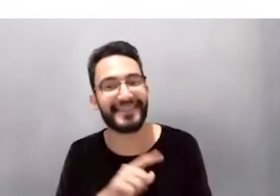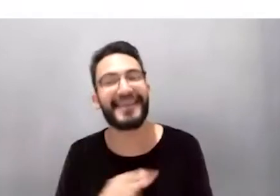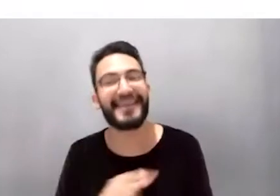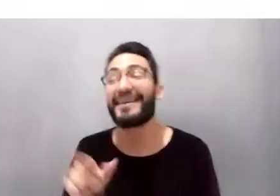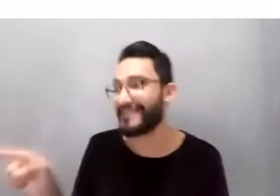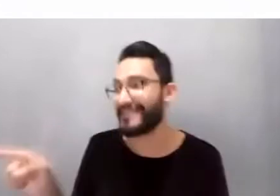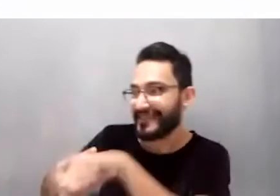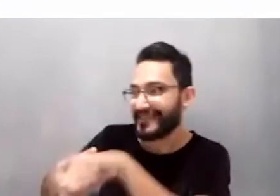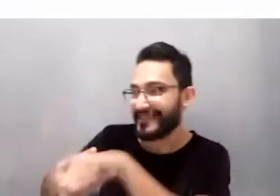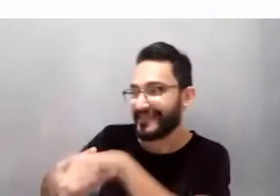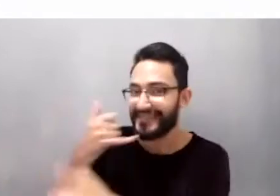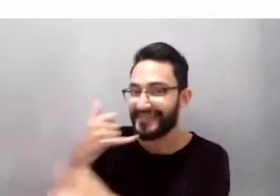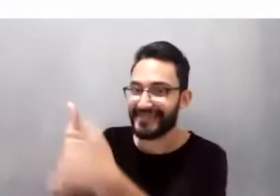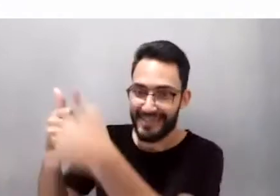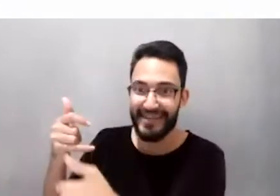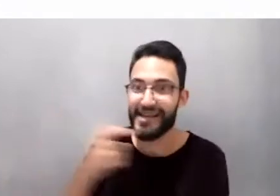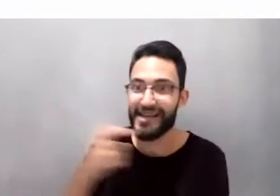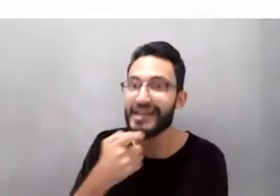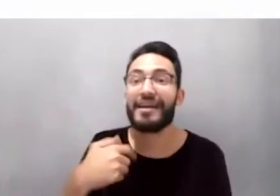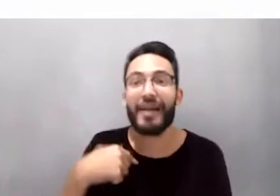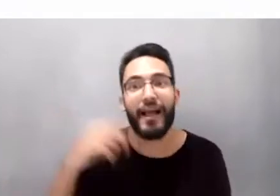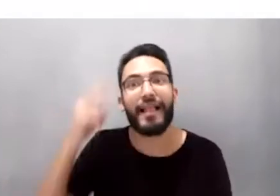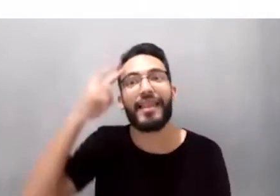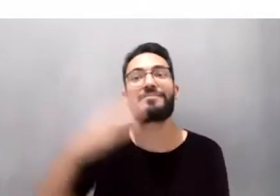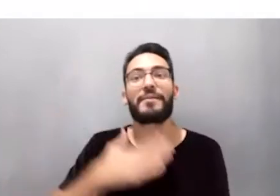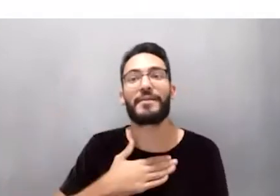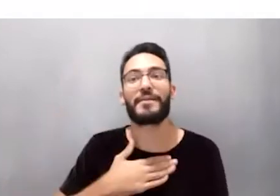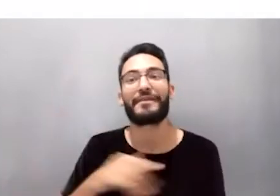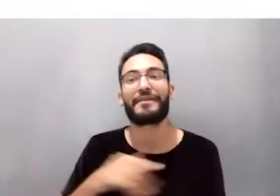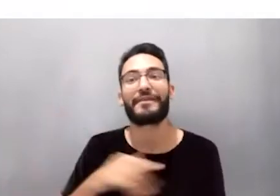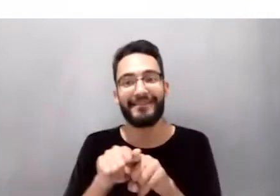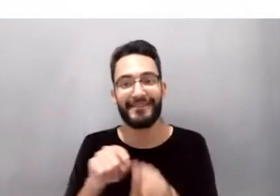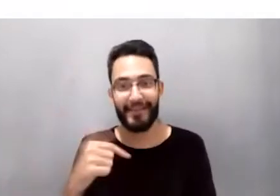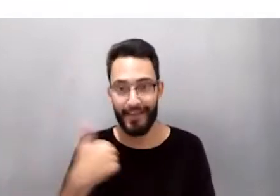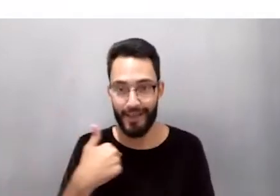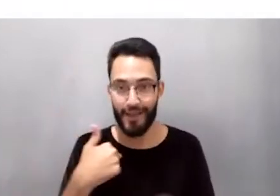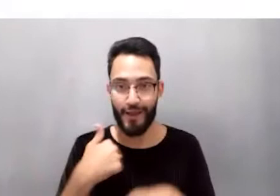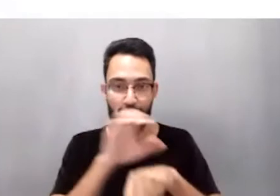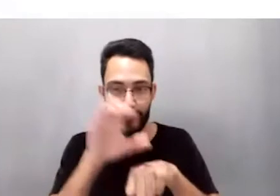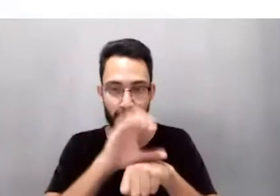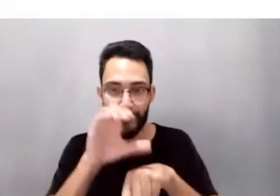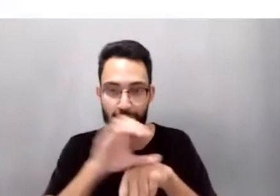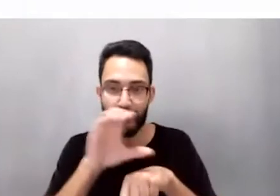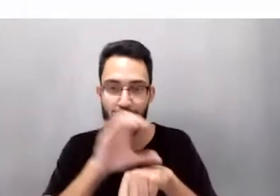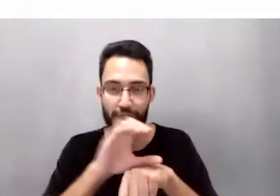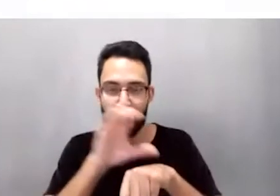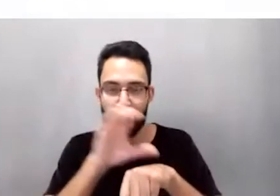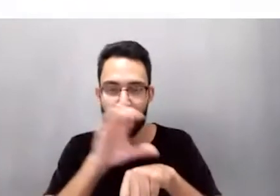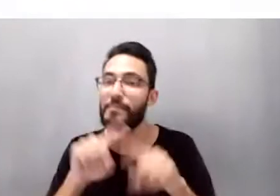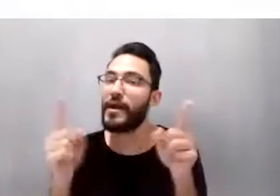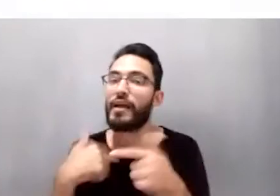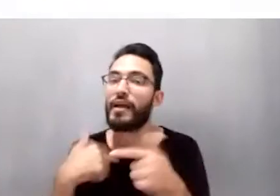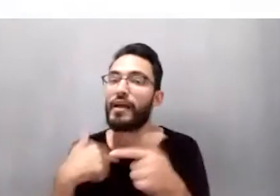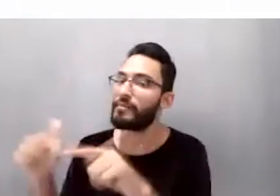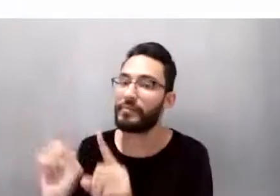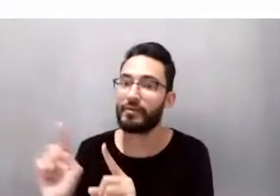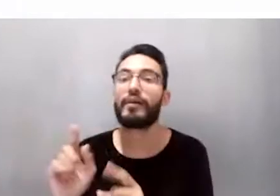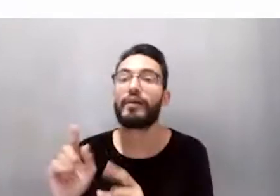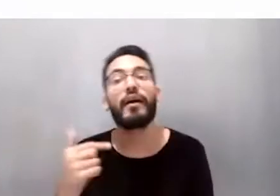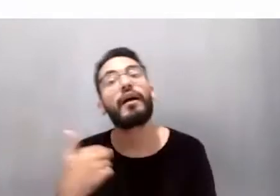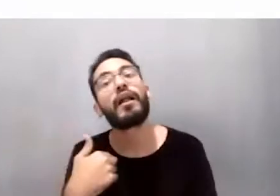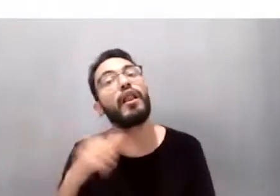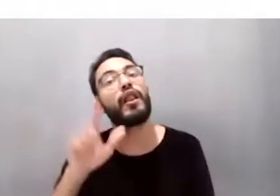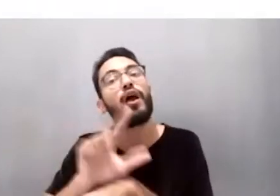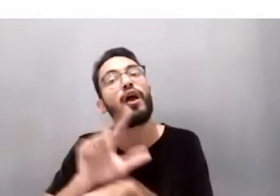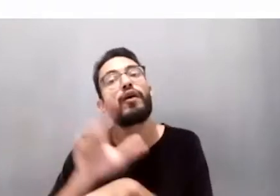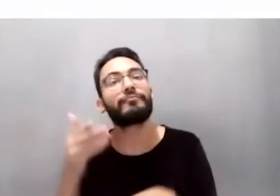Que quando eu estava com. Eu fazia o curso, ainda não trabalhava, e eu tive contato com uma pessoa em uma loja.